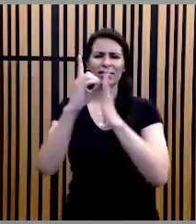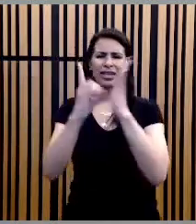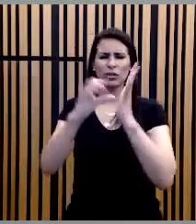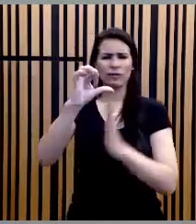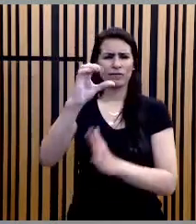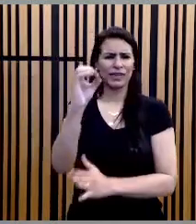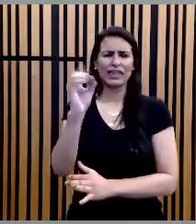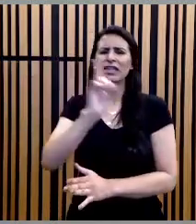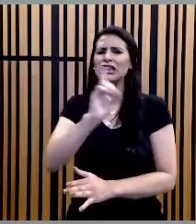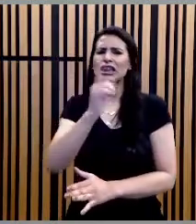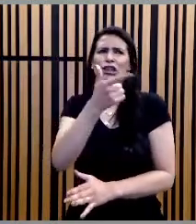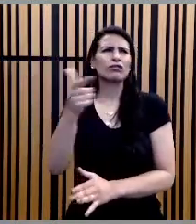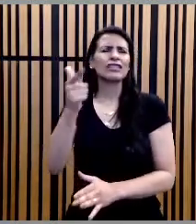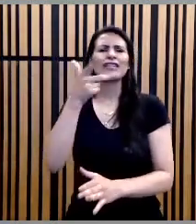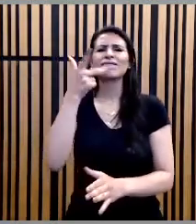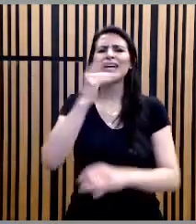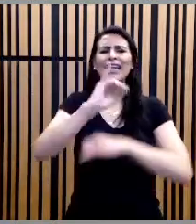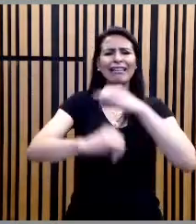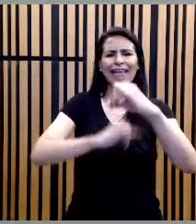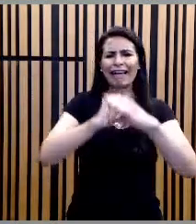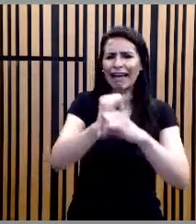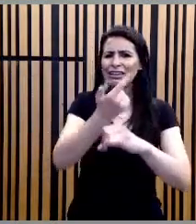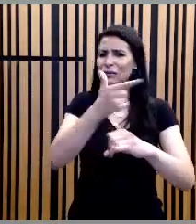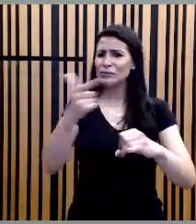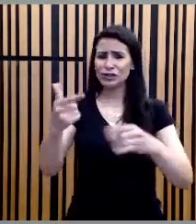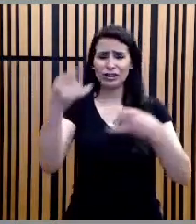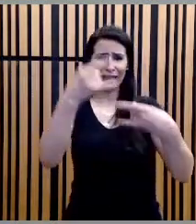uma transmissão que nem a gente está fazendo hoje